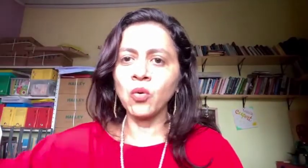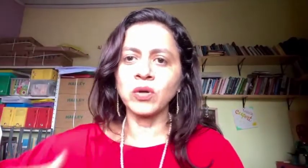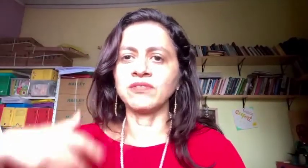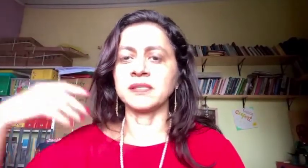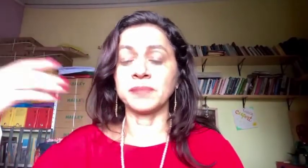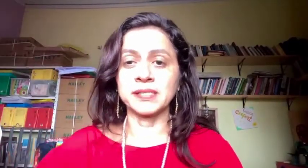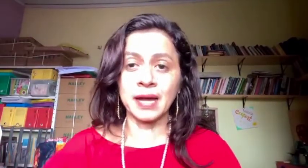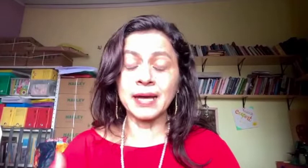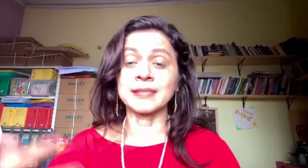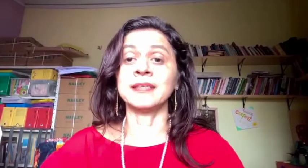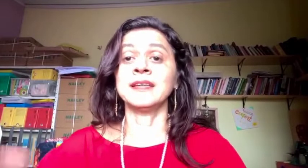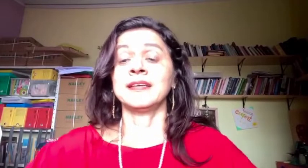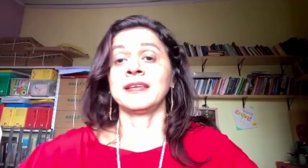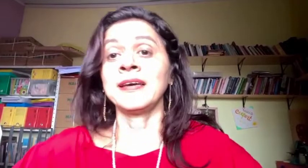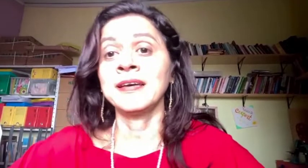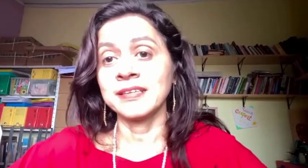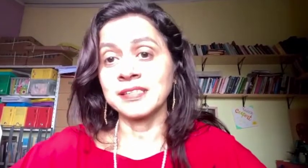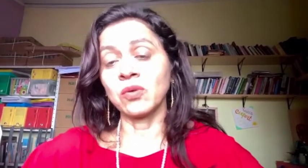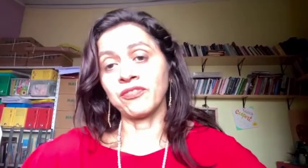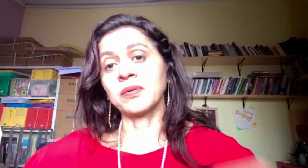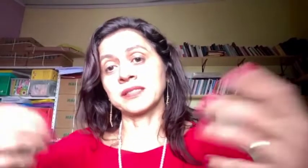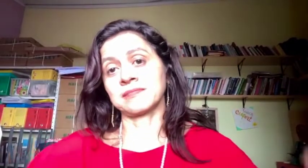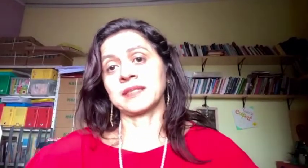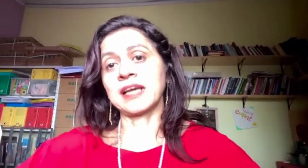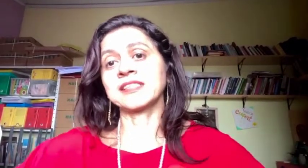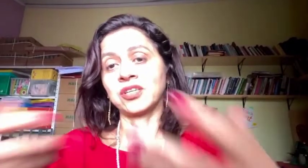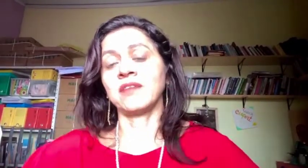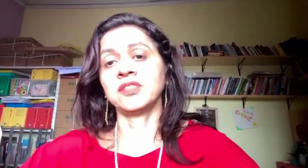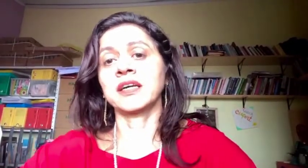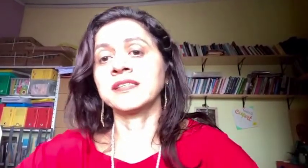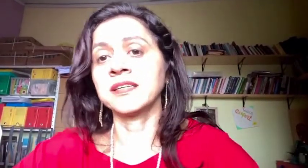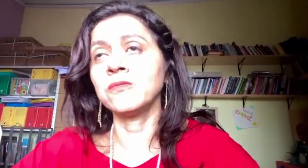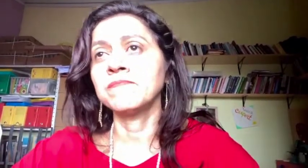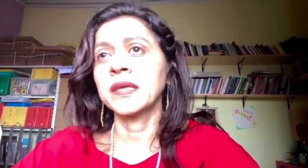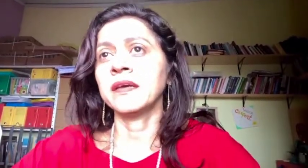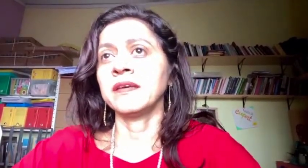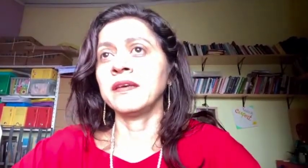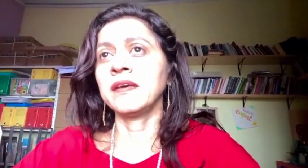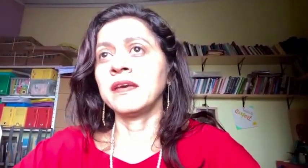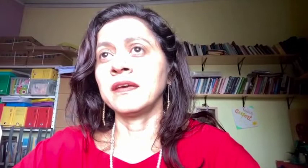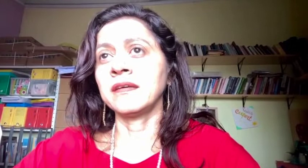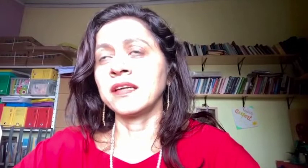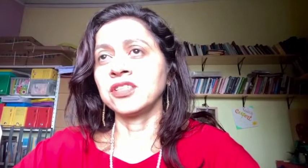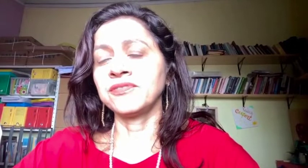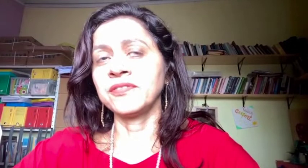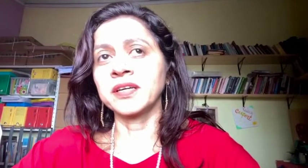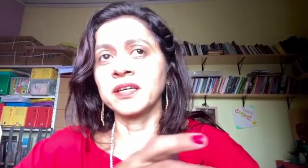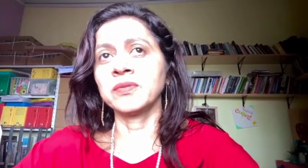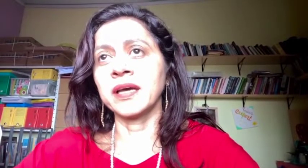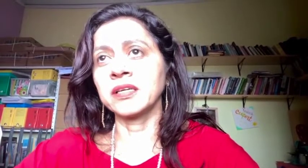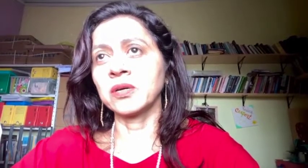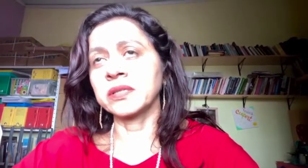para a rua, de fazer passeata, né, que são formas clássicas de reivindicação, e a gente